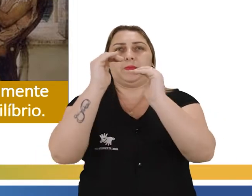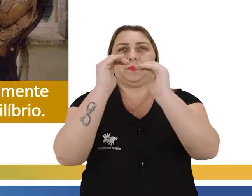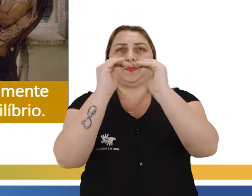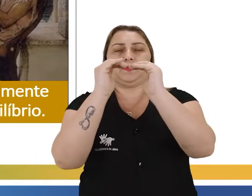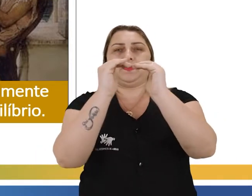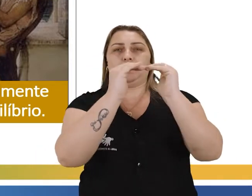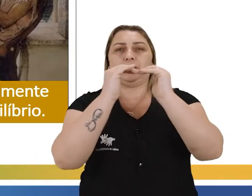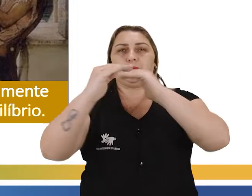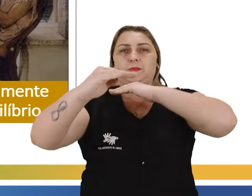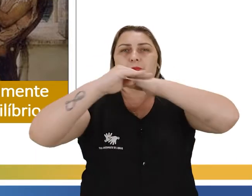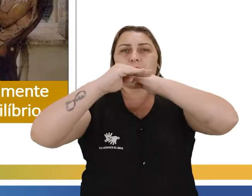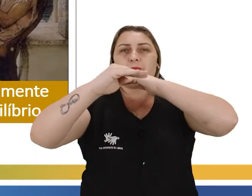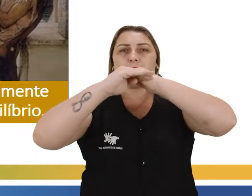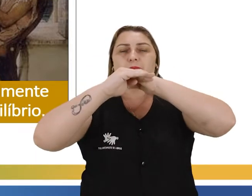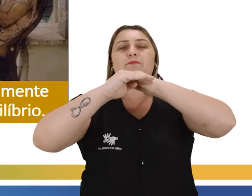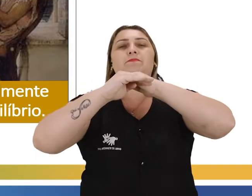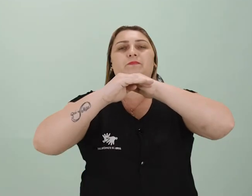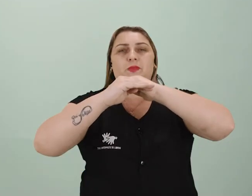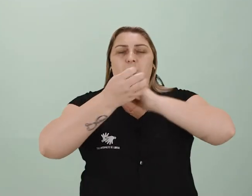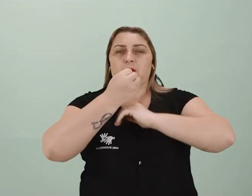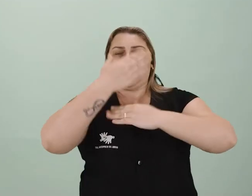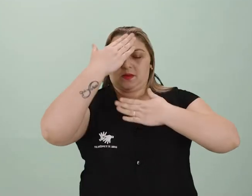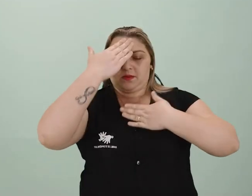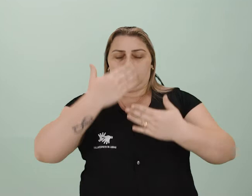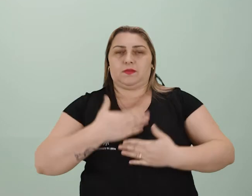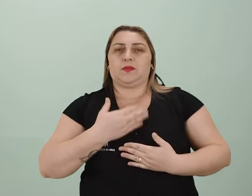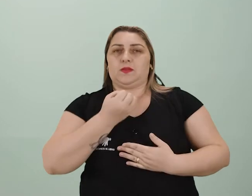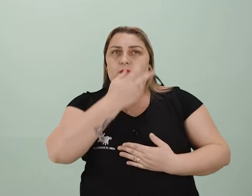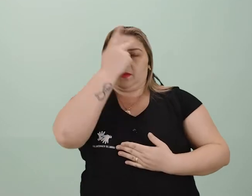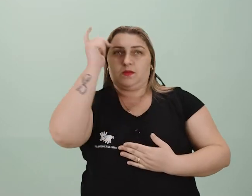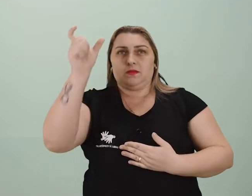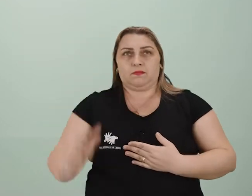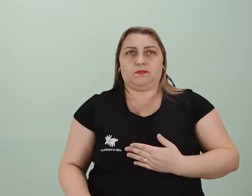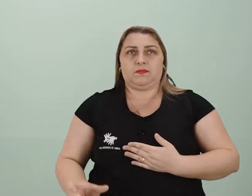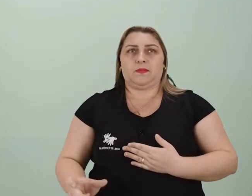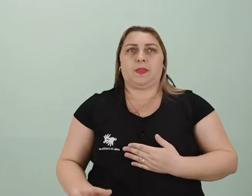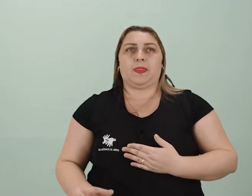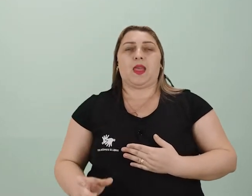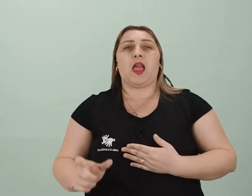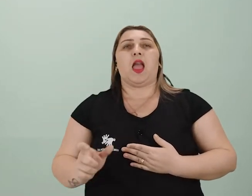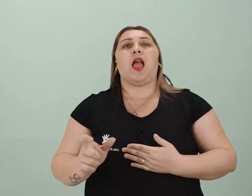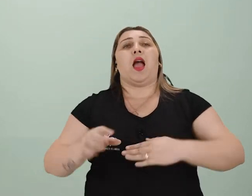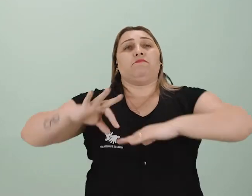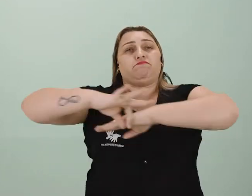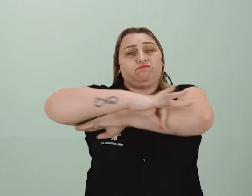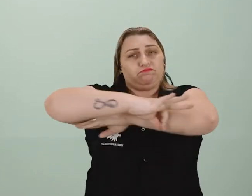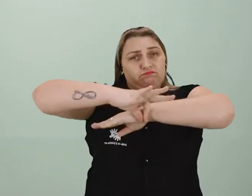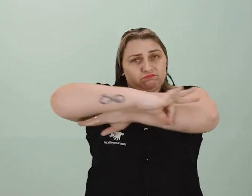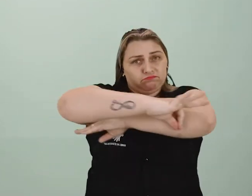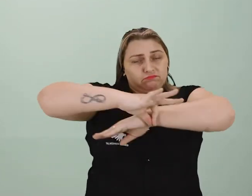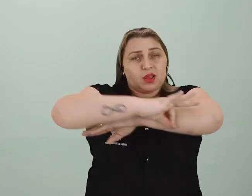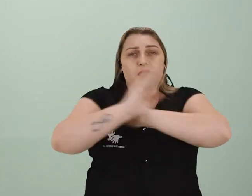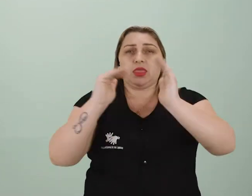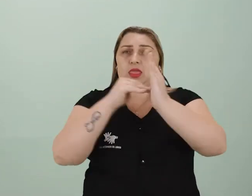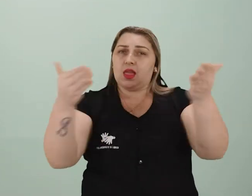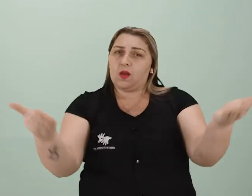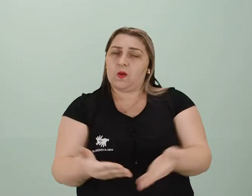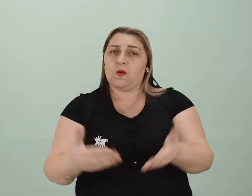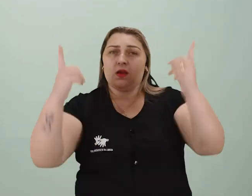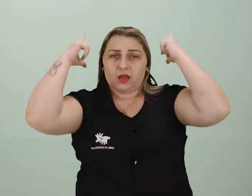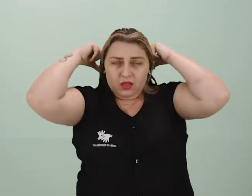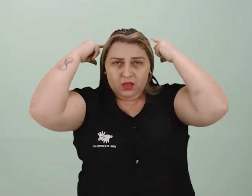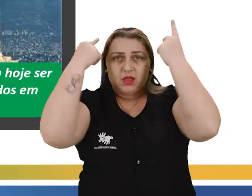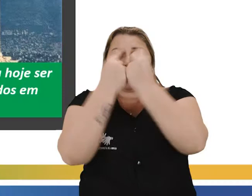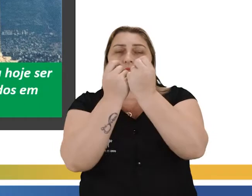elevação espiritual, o bem-estar das pessoas naquele período. E a arquitetura, né? Até hoje na Grécia